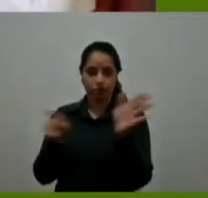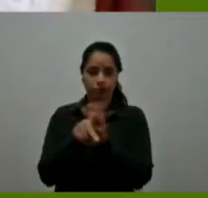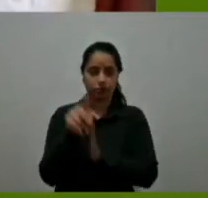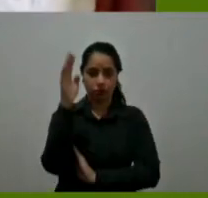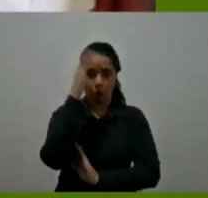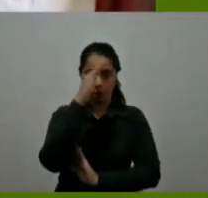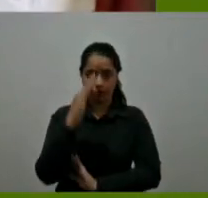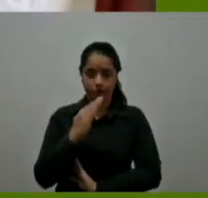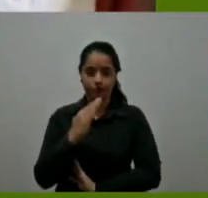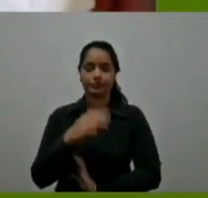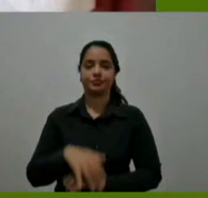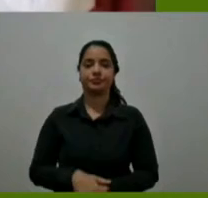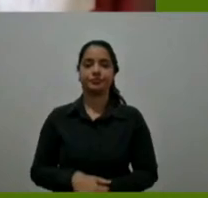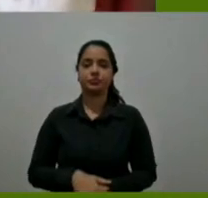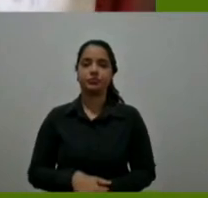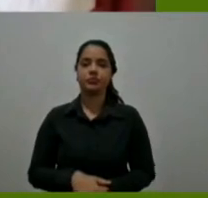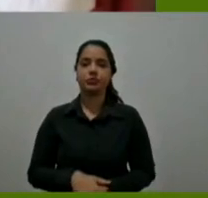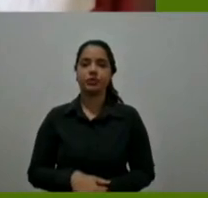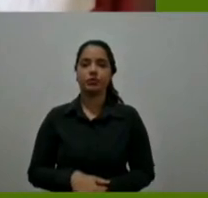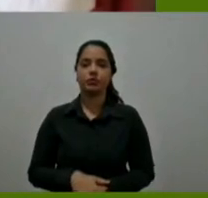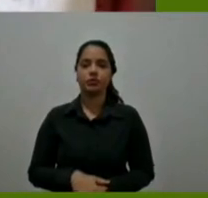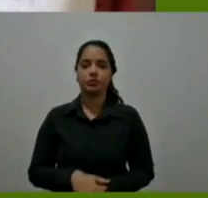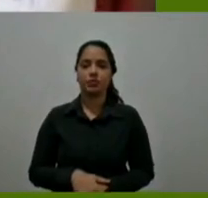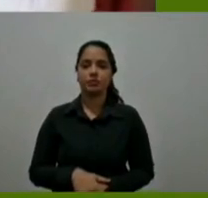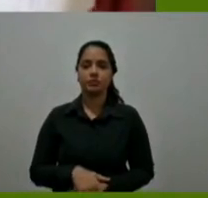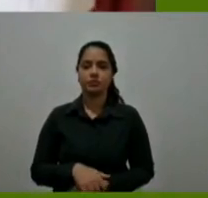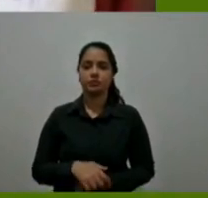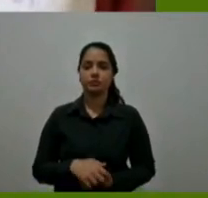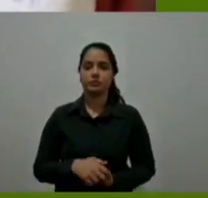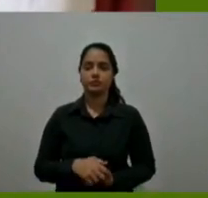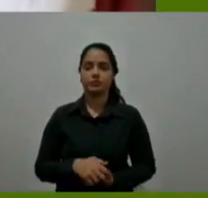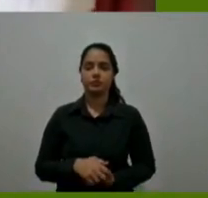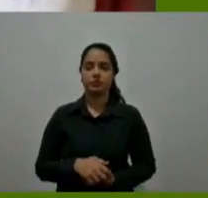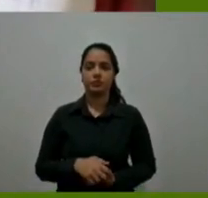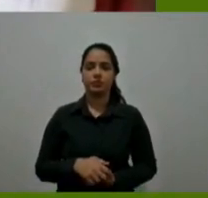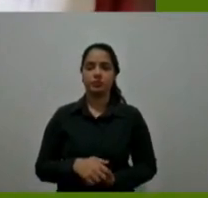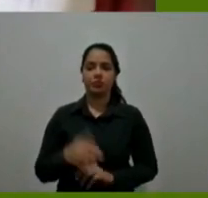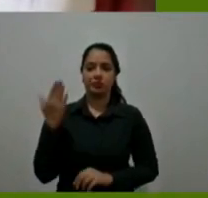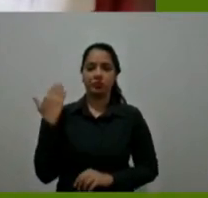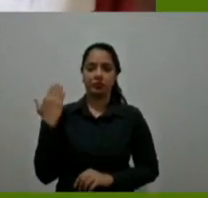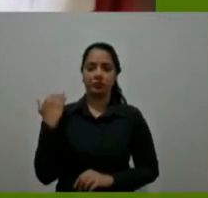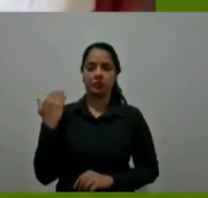nós trabalhamos, principalmente junto à ex-ministra do Meio Ambiente,